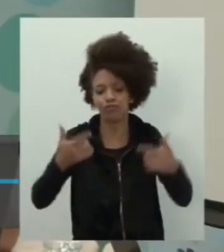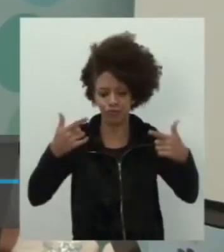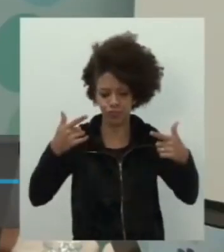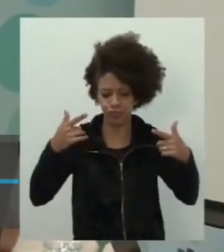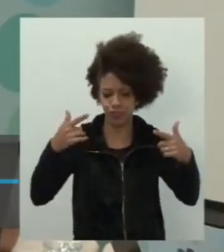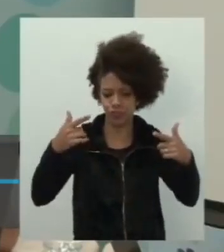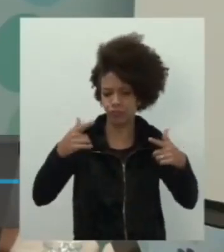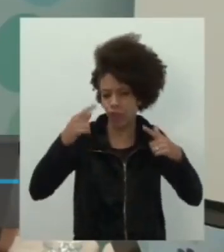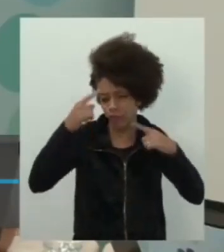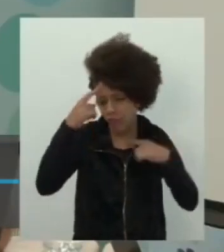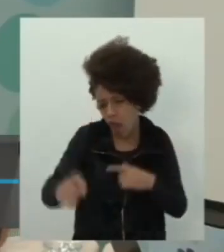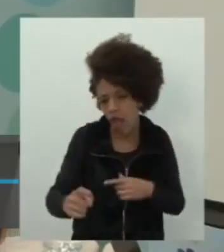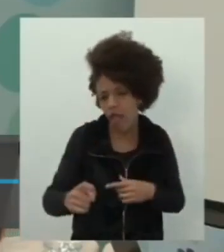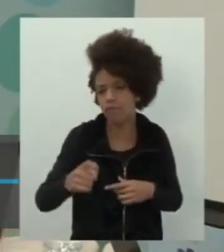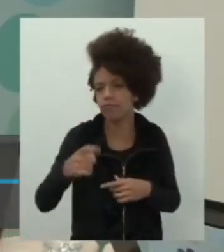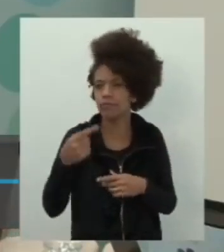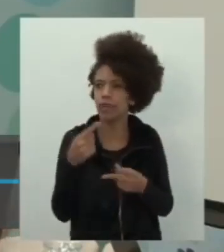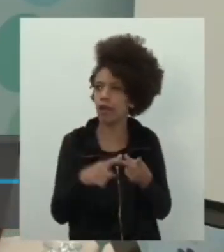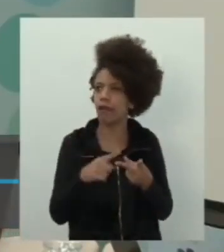violência, de